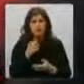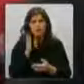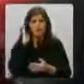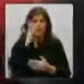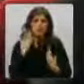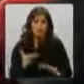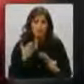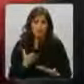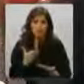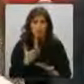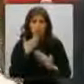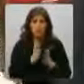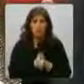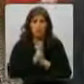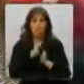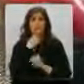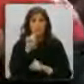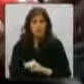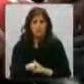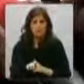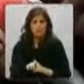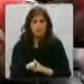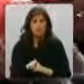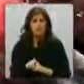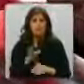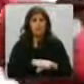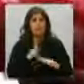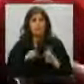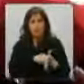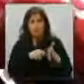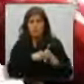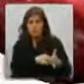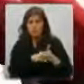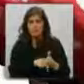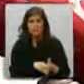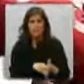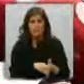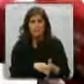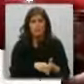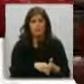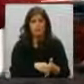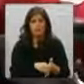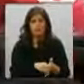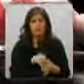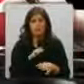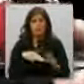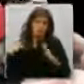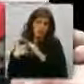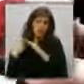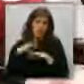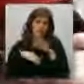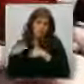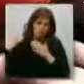em direto para pedir ali o favor de repetir por favor pela pressão mediática tem vindo a ser feita